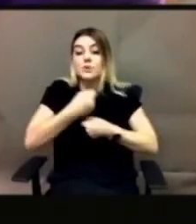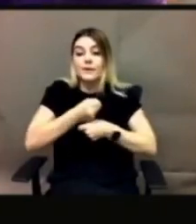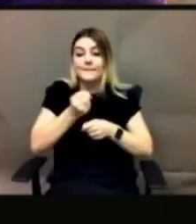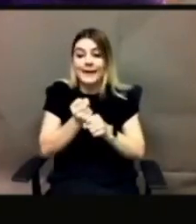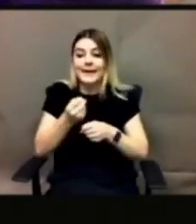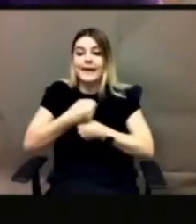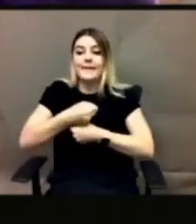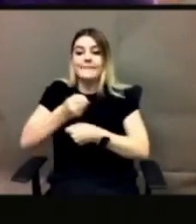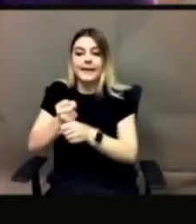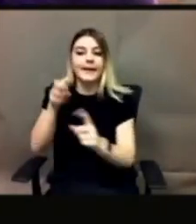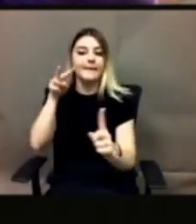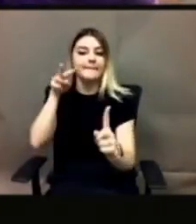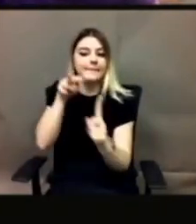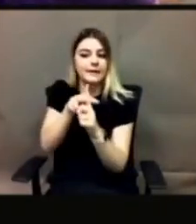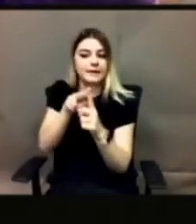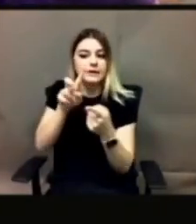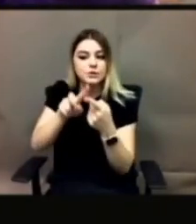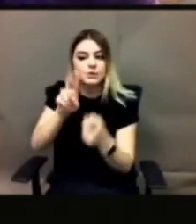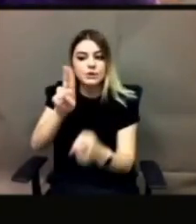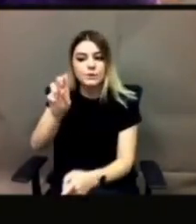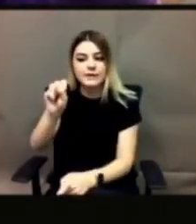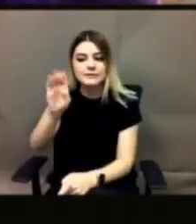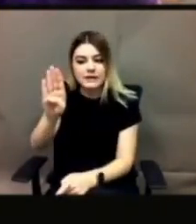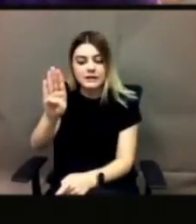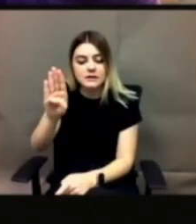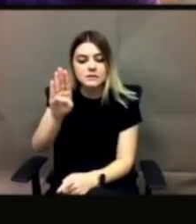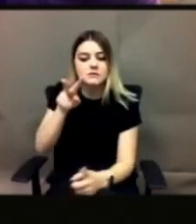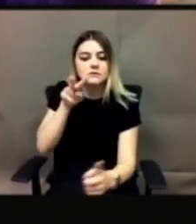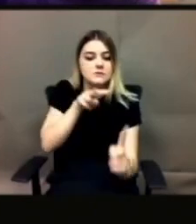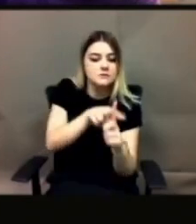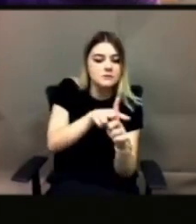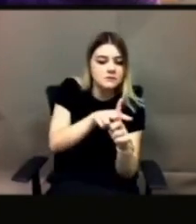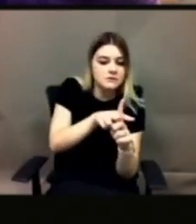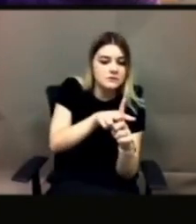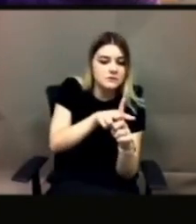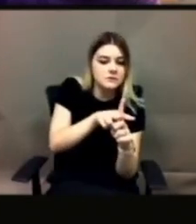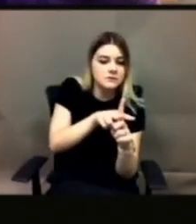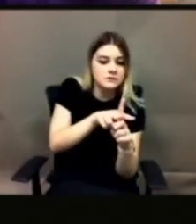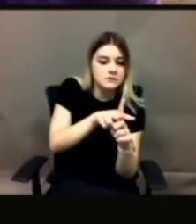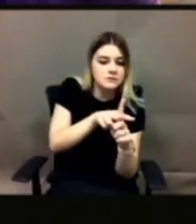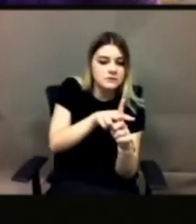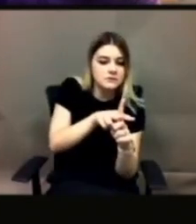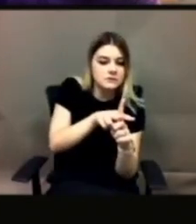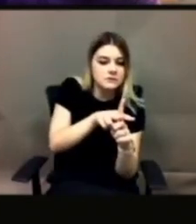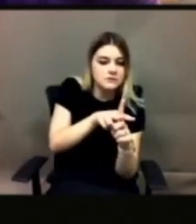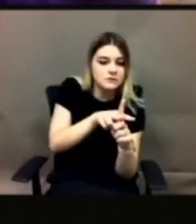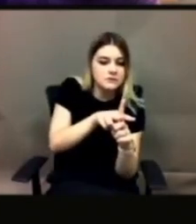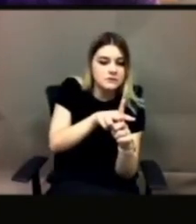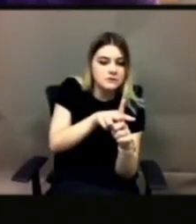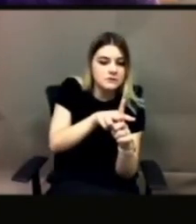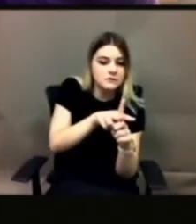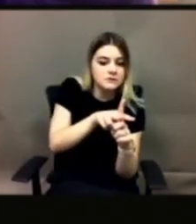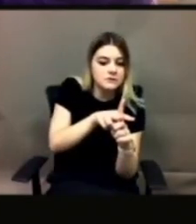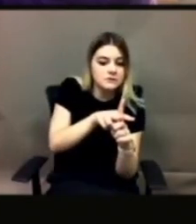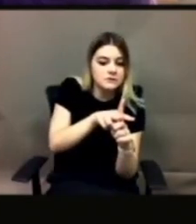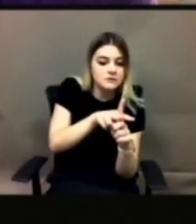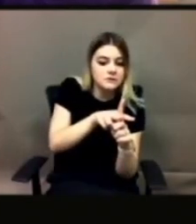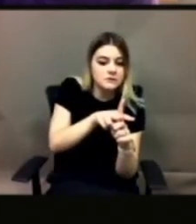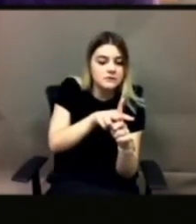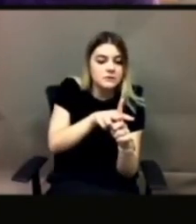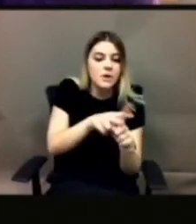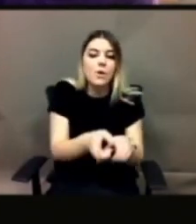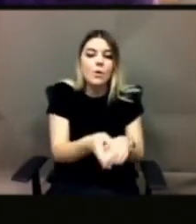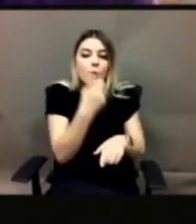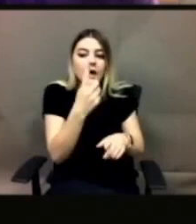aqui eu conecto o USB ao make make, e o outro é